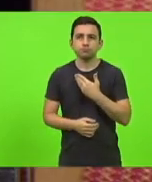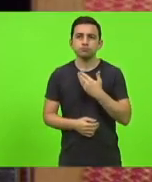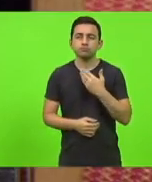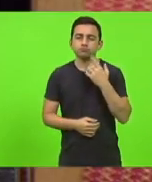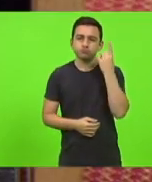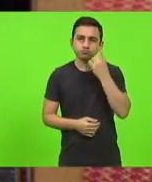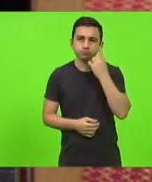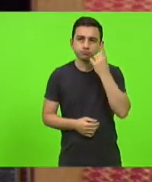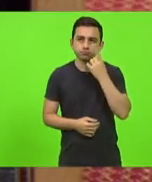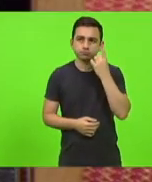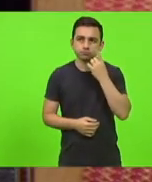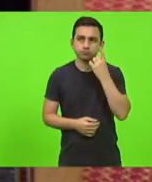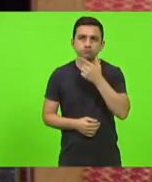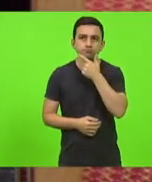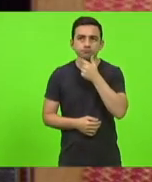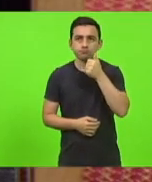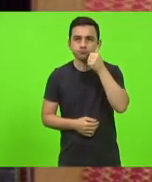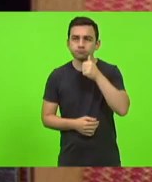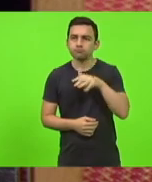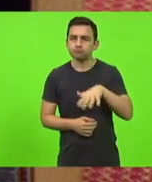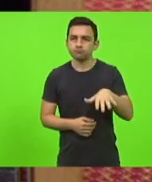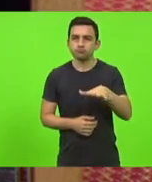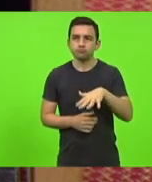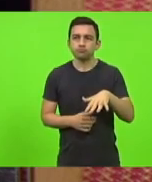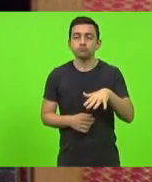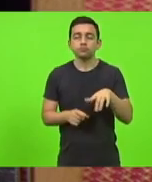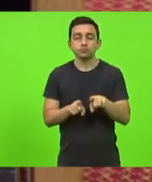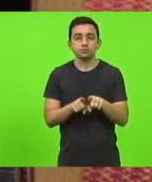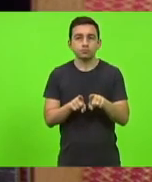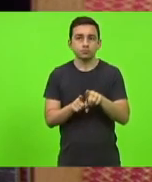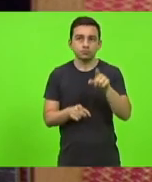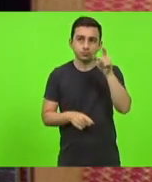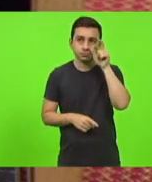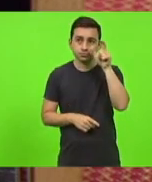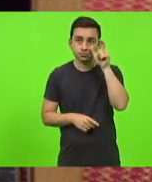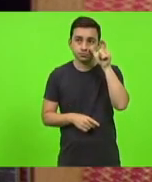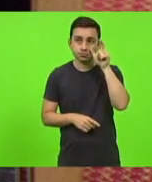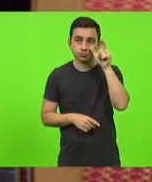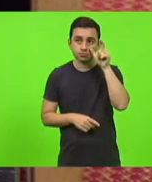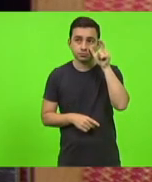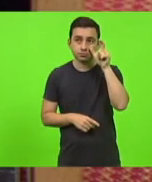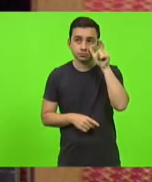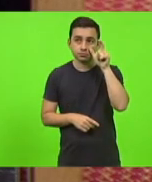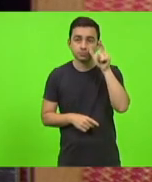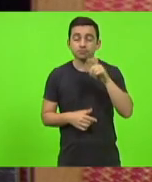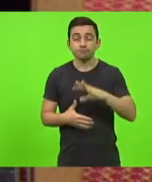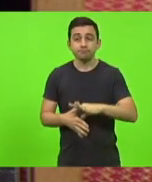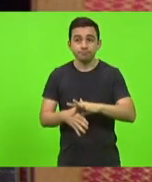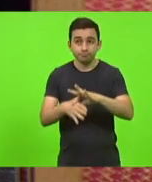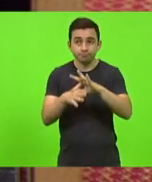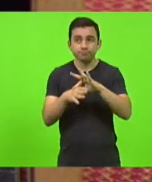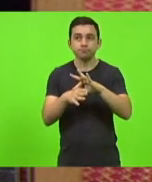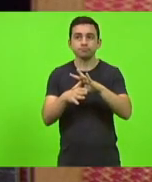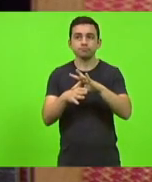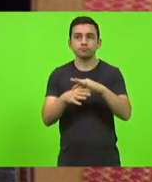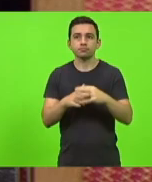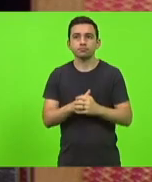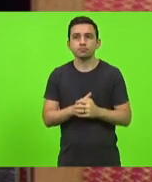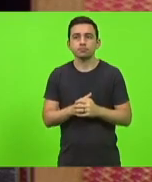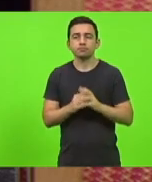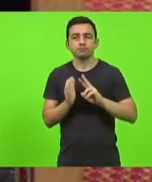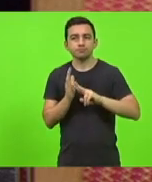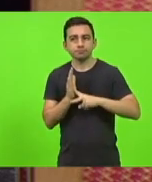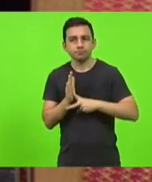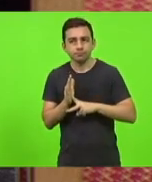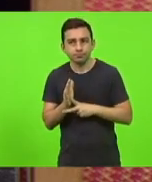colegas deputadas, público que nos acompanha, lideranças sindicais